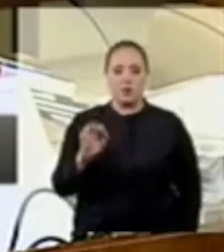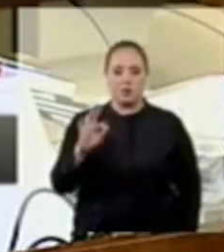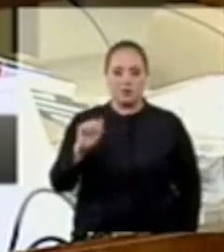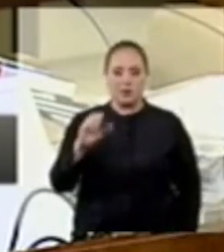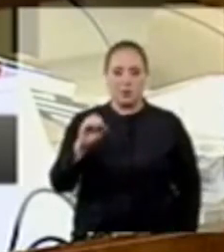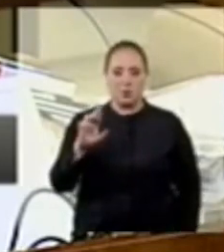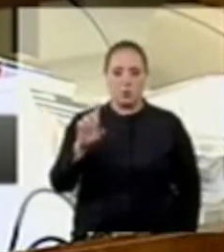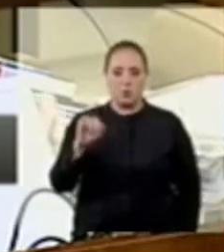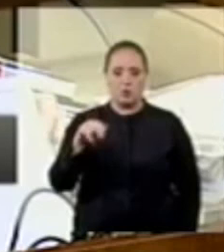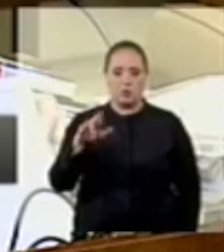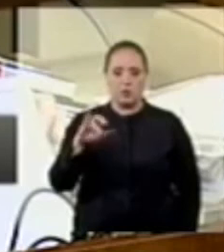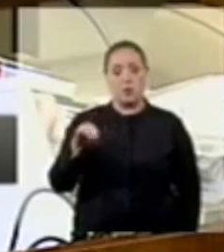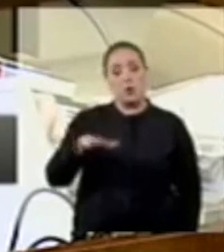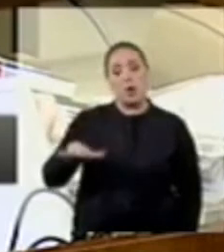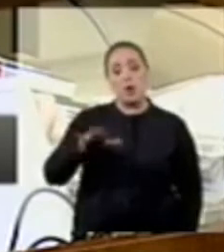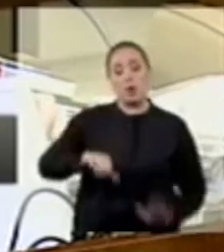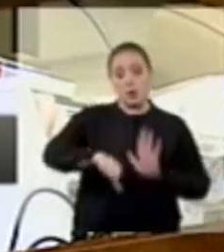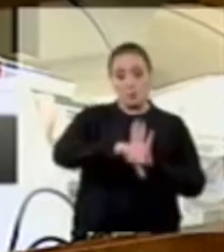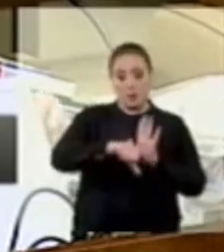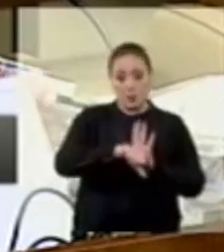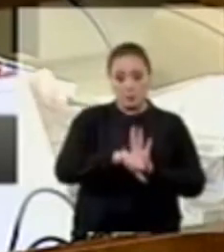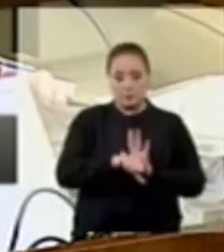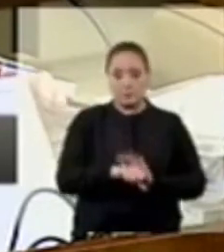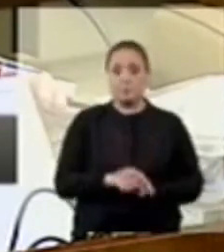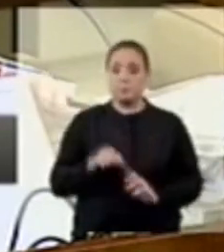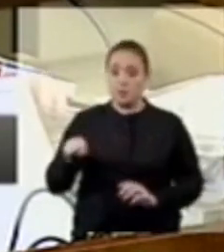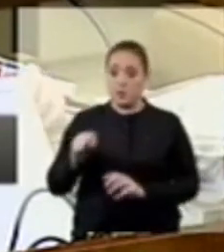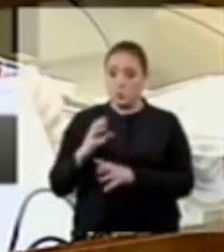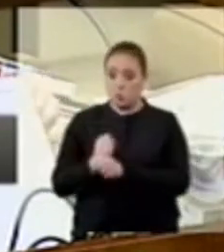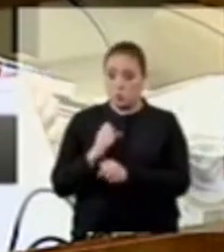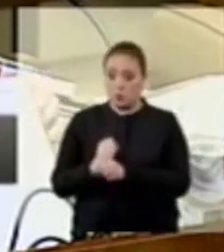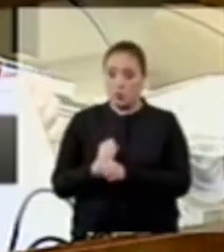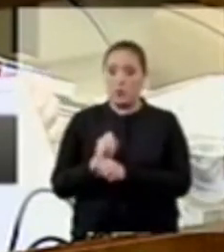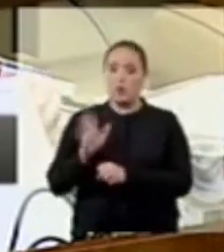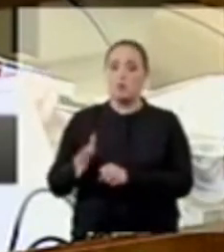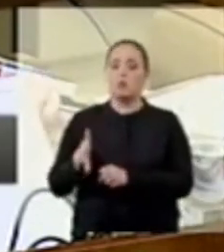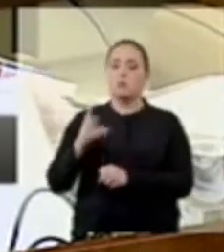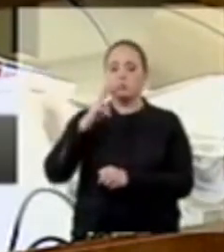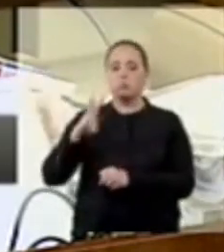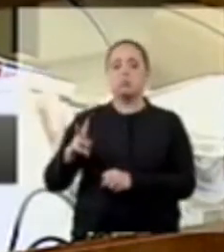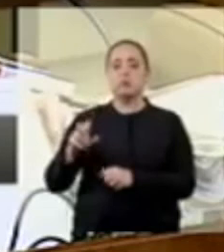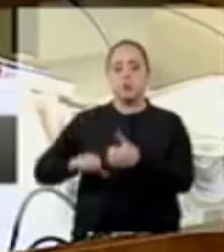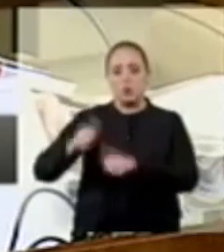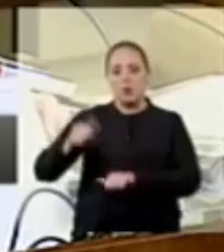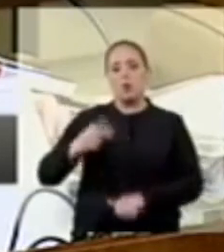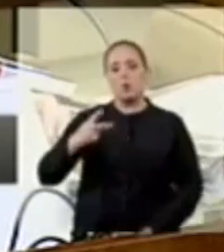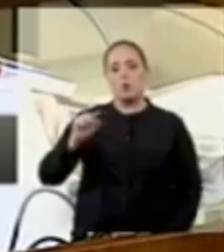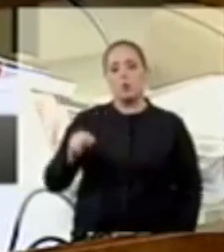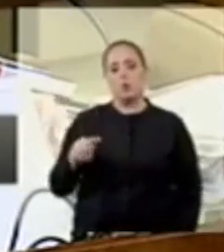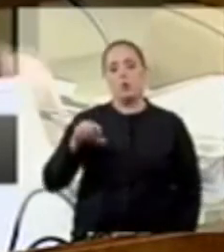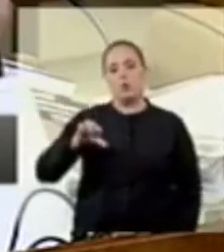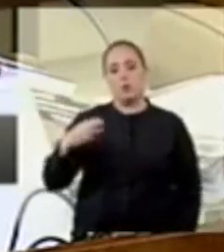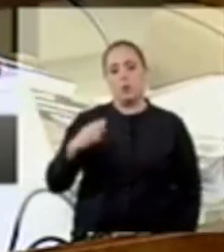criminal nesse total foram acolhidos 2,93 por cento